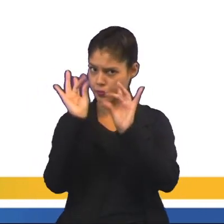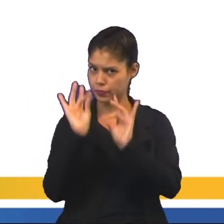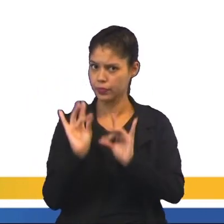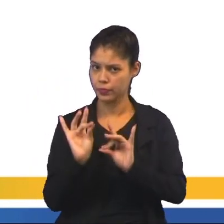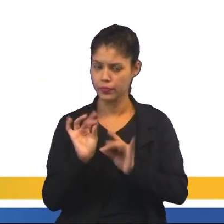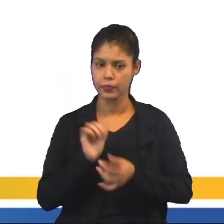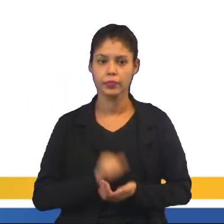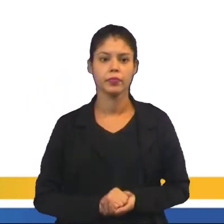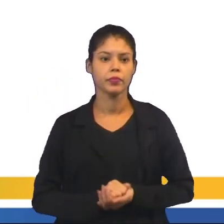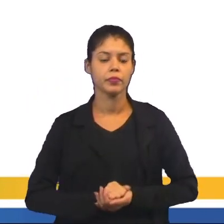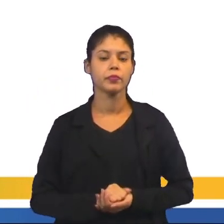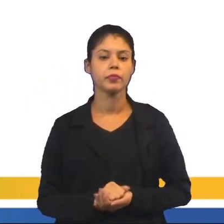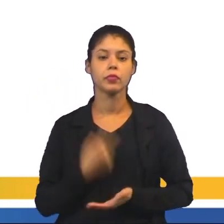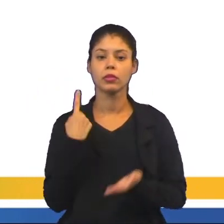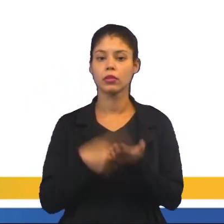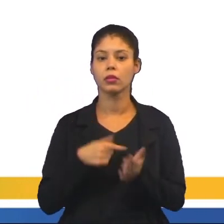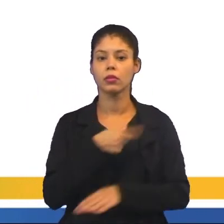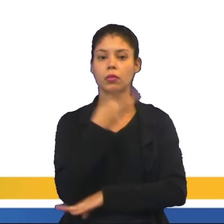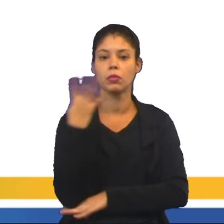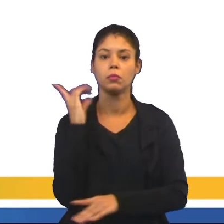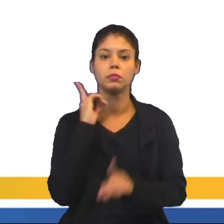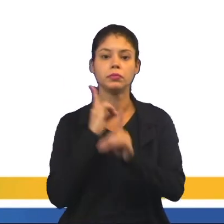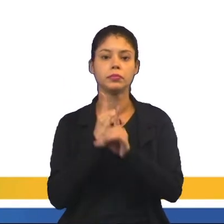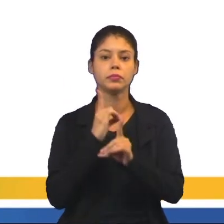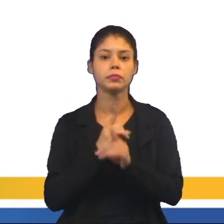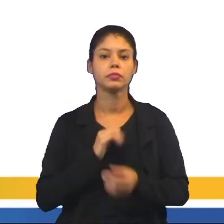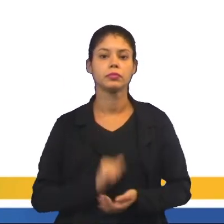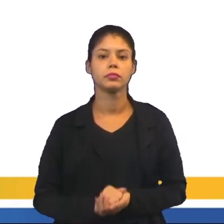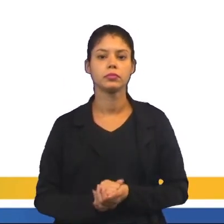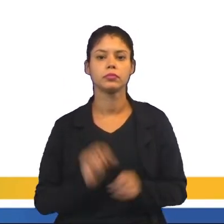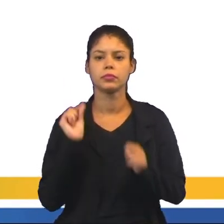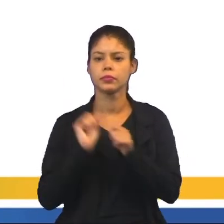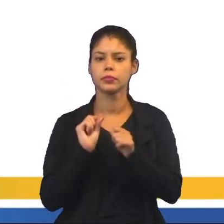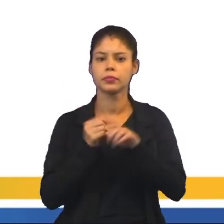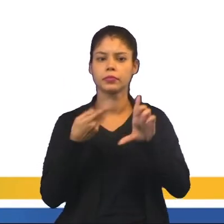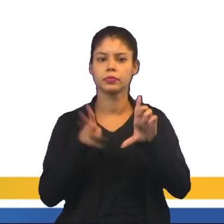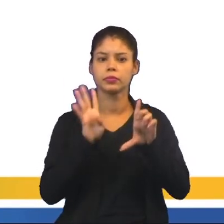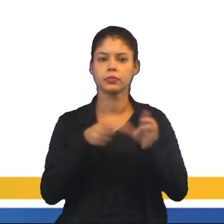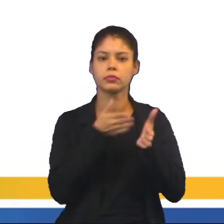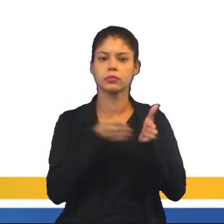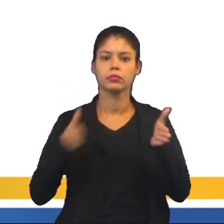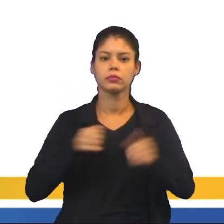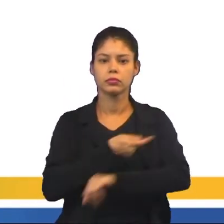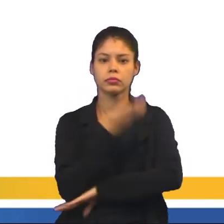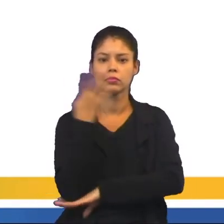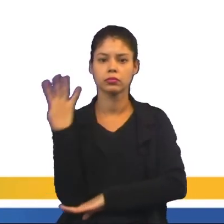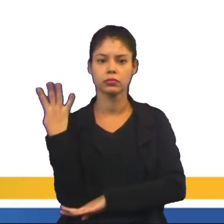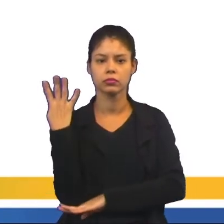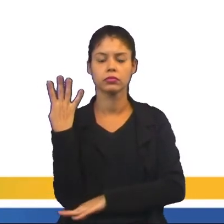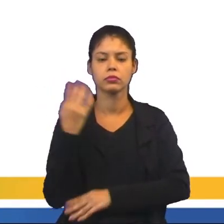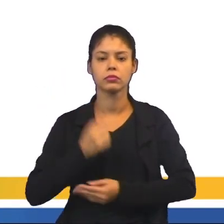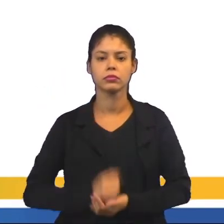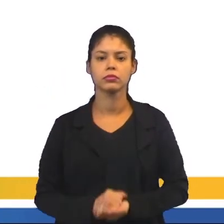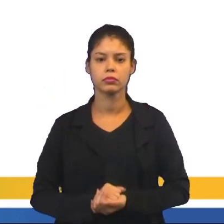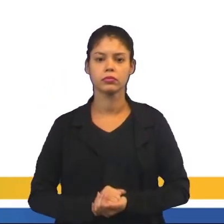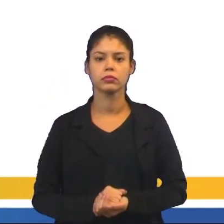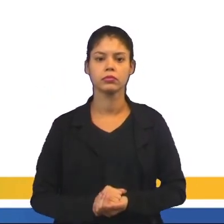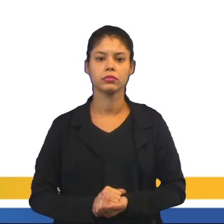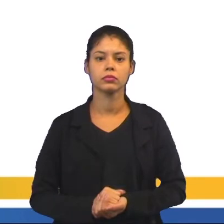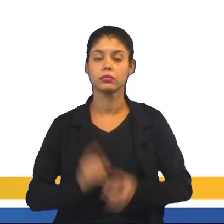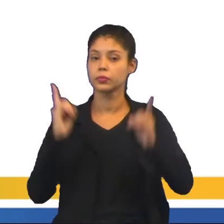destacado. De acordo com as quantidades encontradas, construa a tabela de frequência, né,